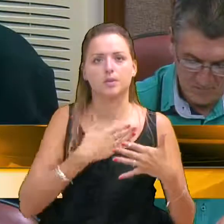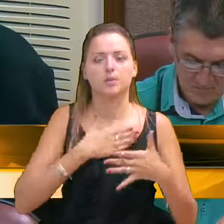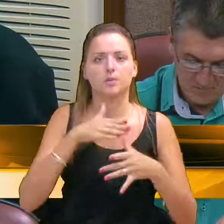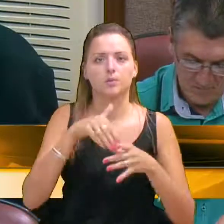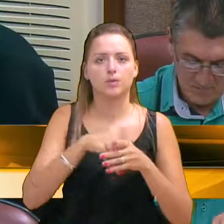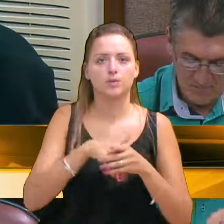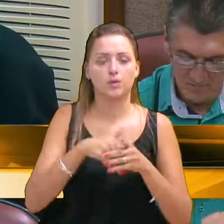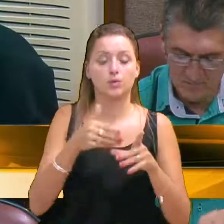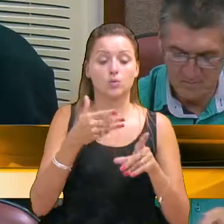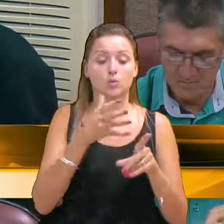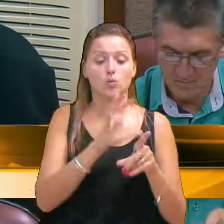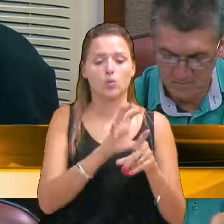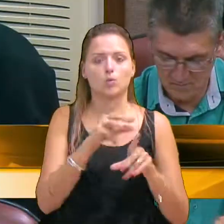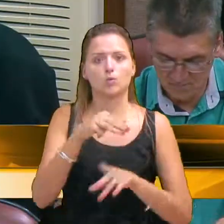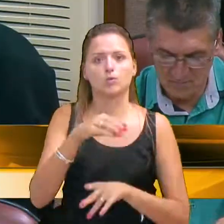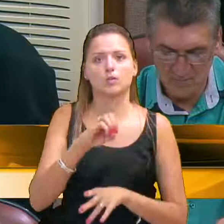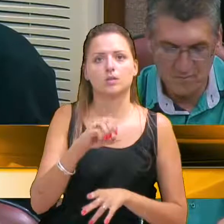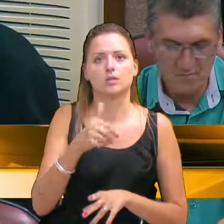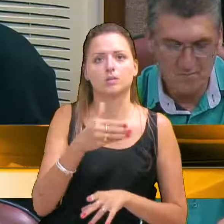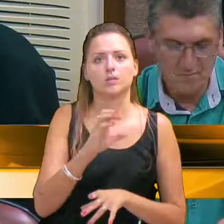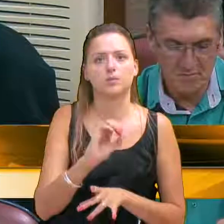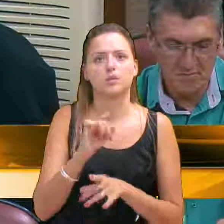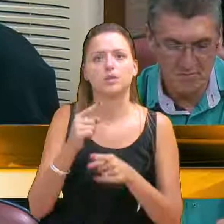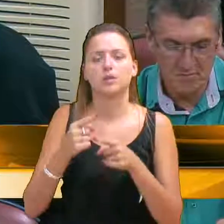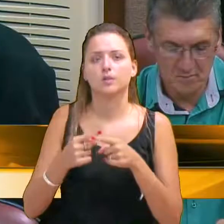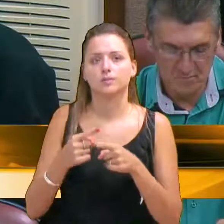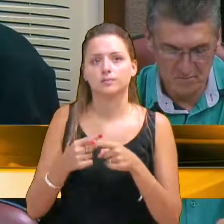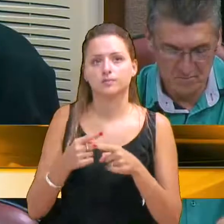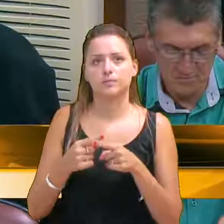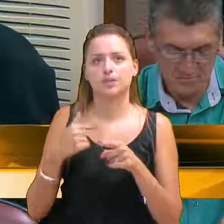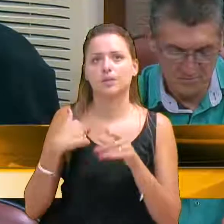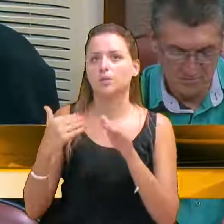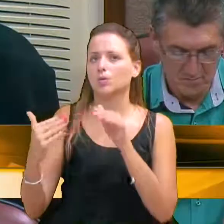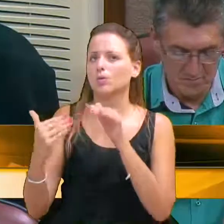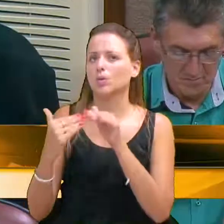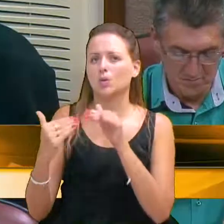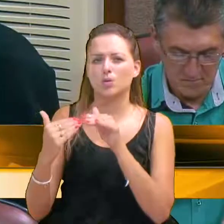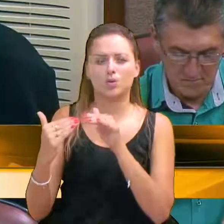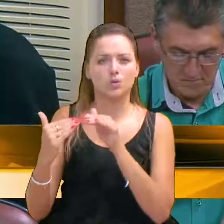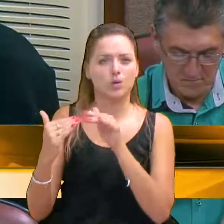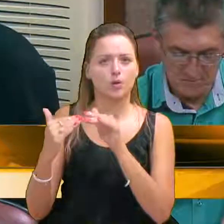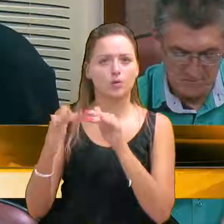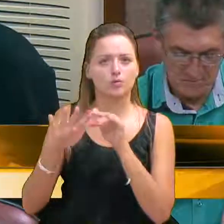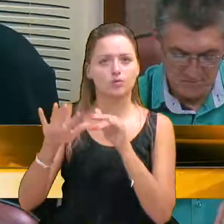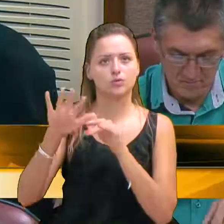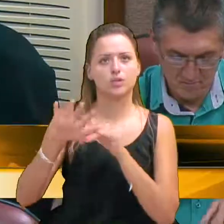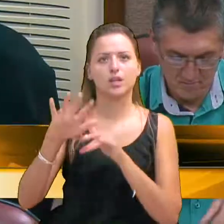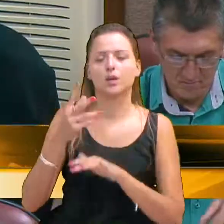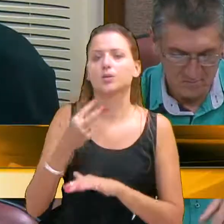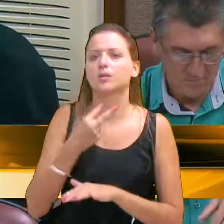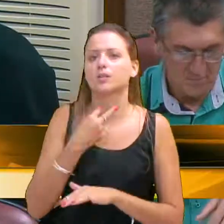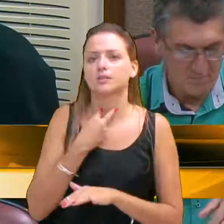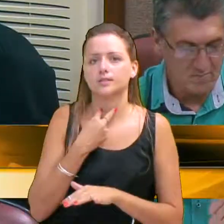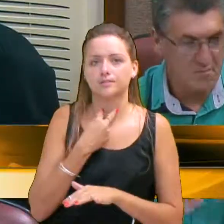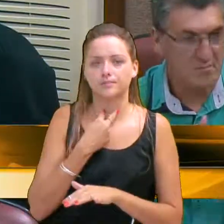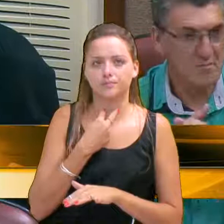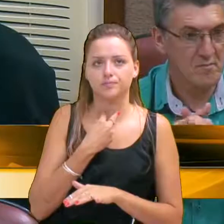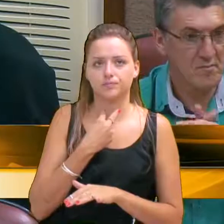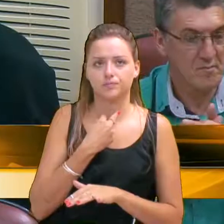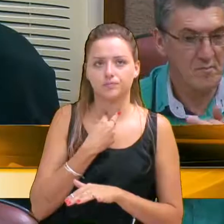que eu votei contra a moção, porque, de fato, assim, eu concordo plenamente que a gente não pode, né,